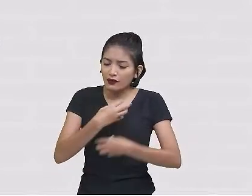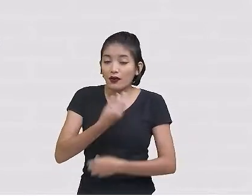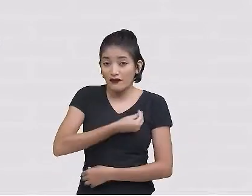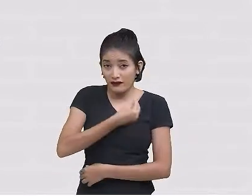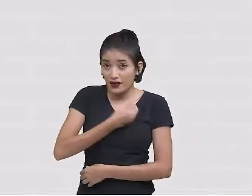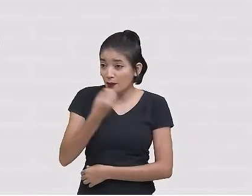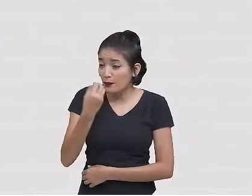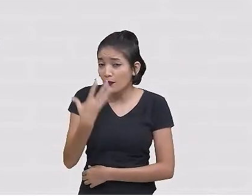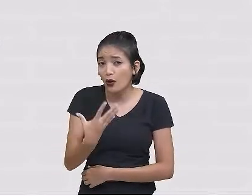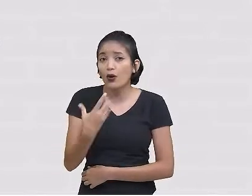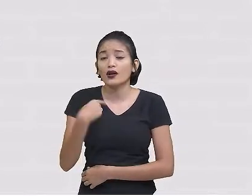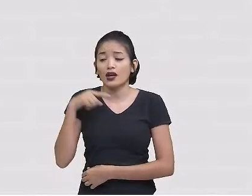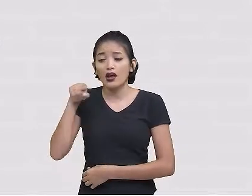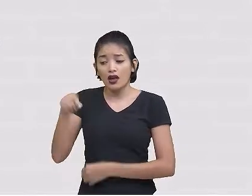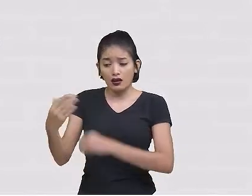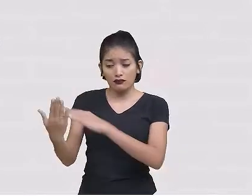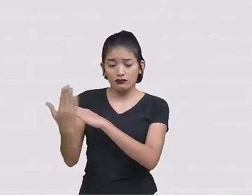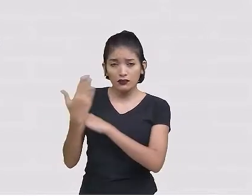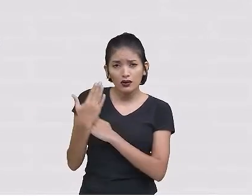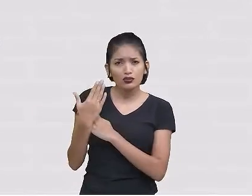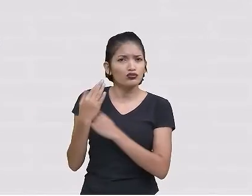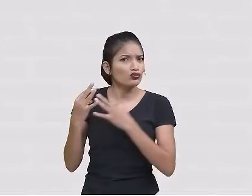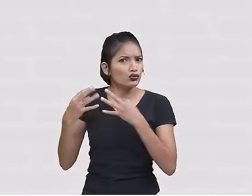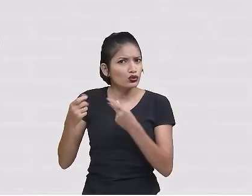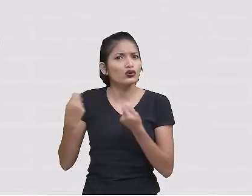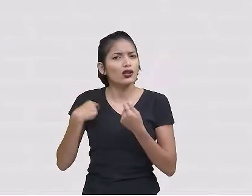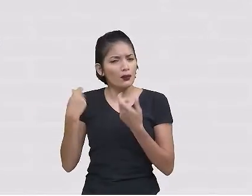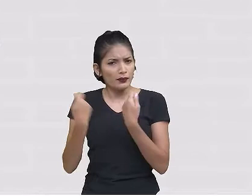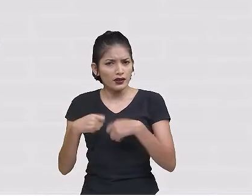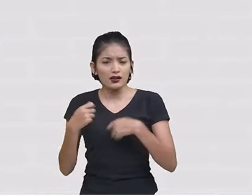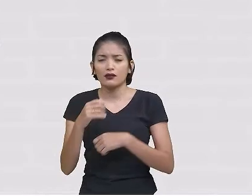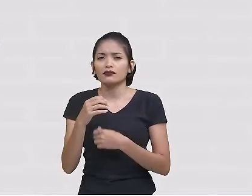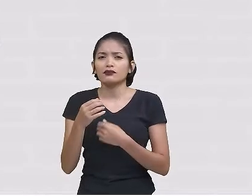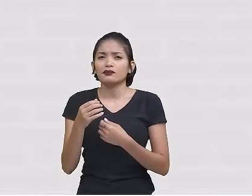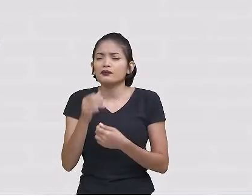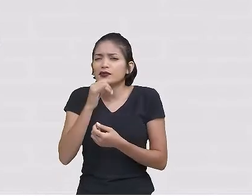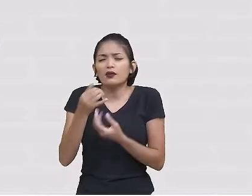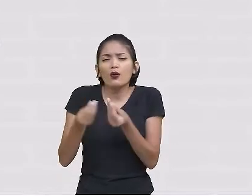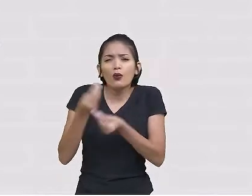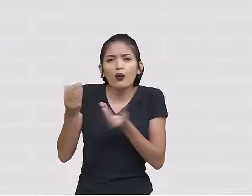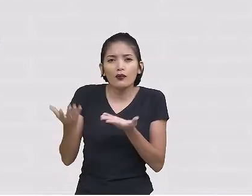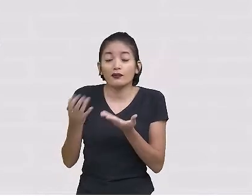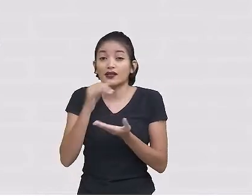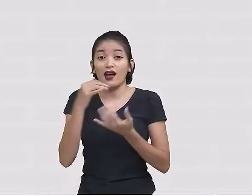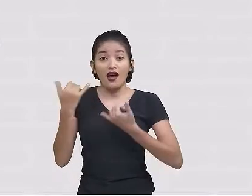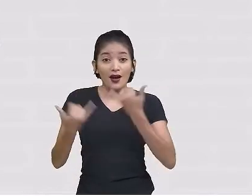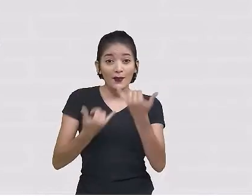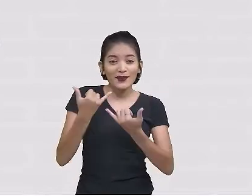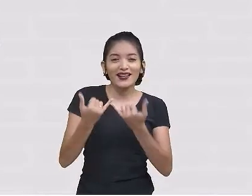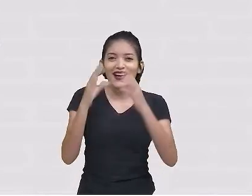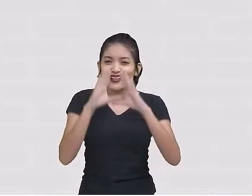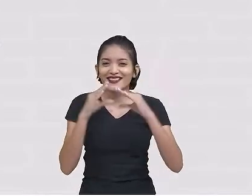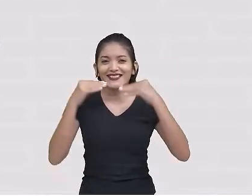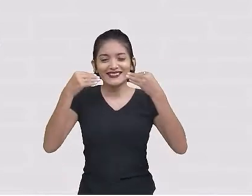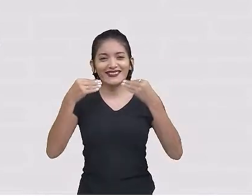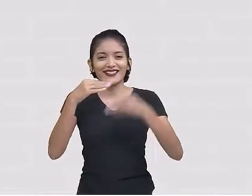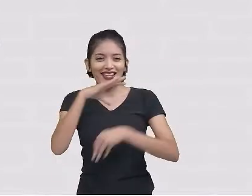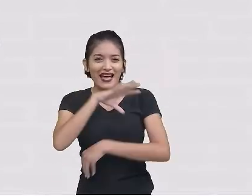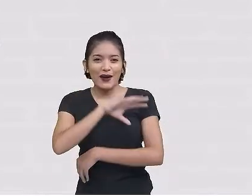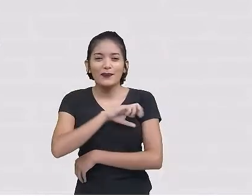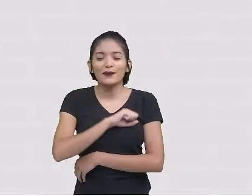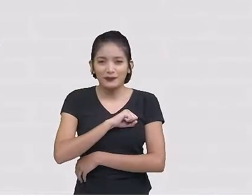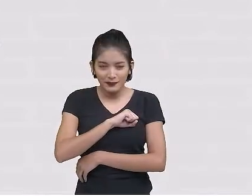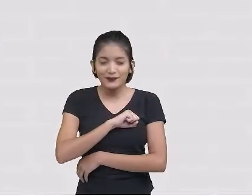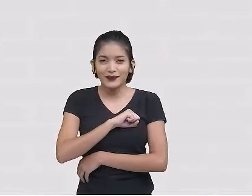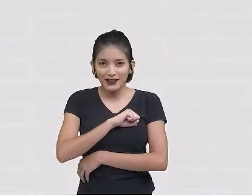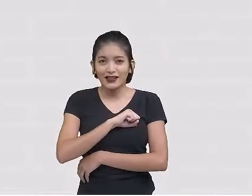que me ajude para tudo. Como essa ajuda? A brincar, a sorrir, a amar, a